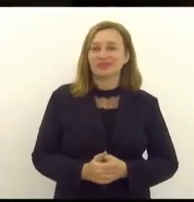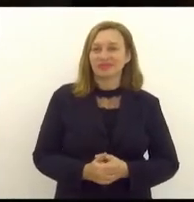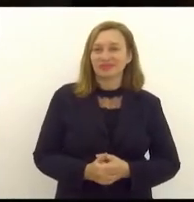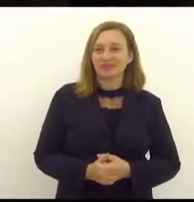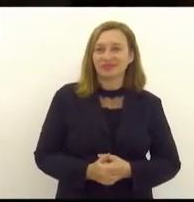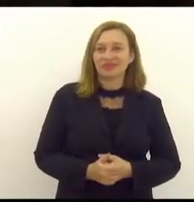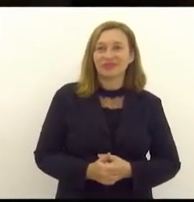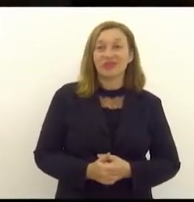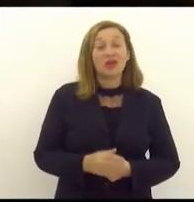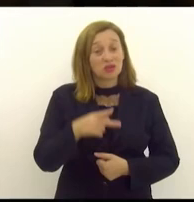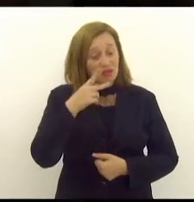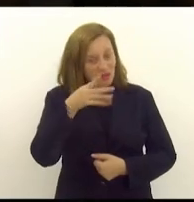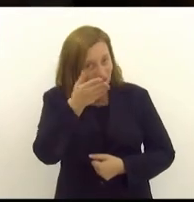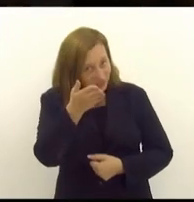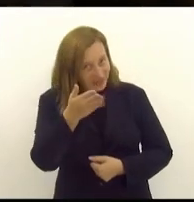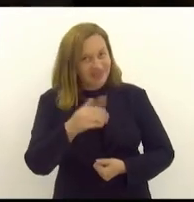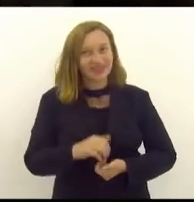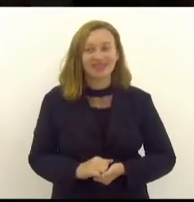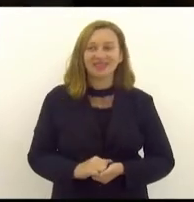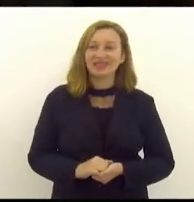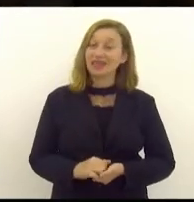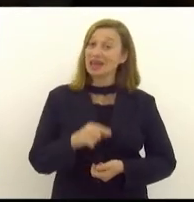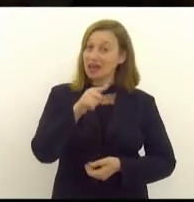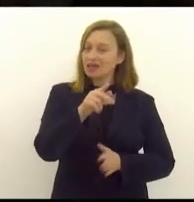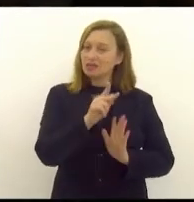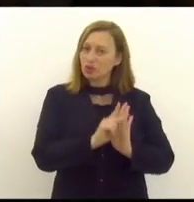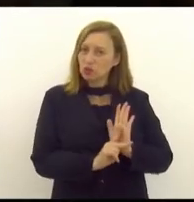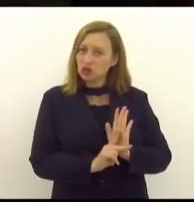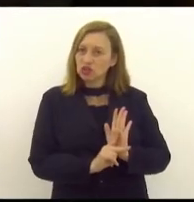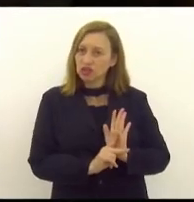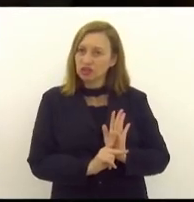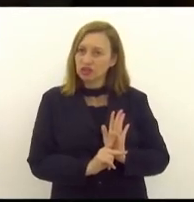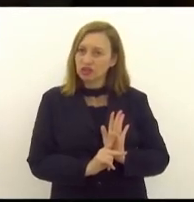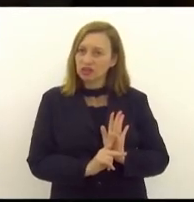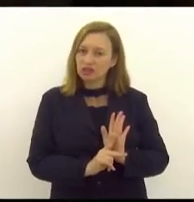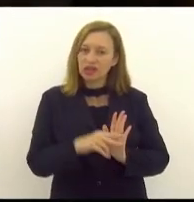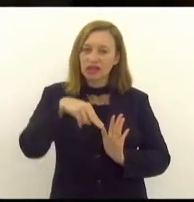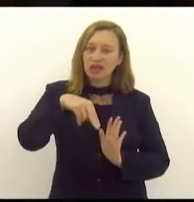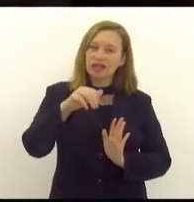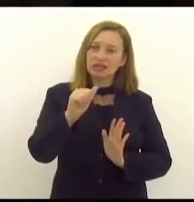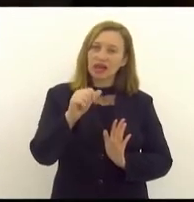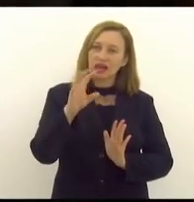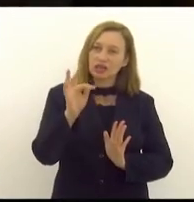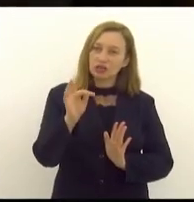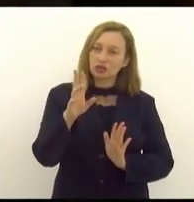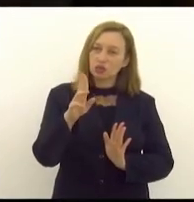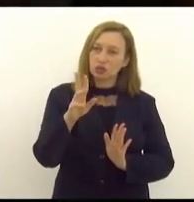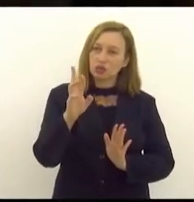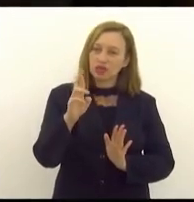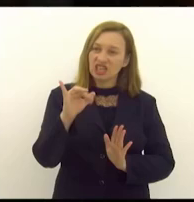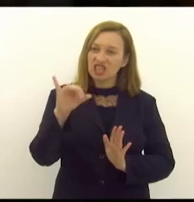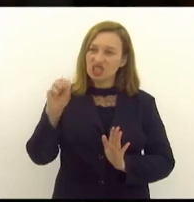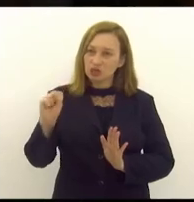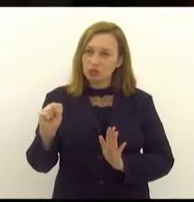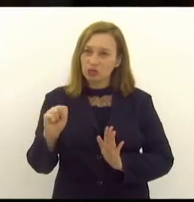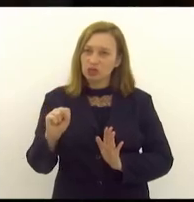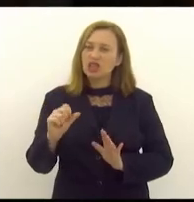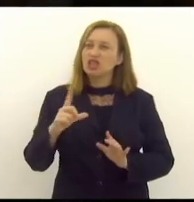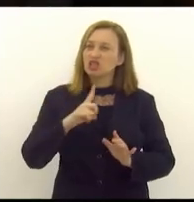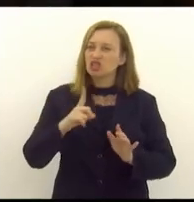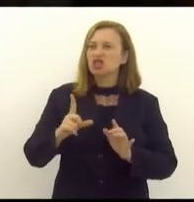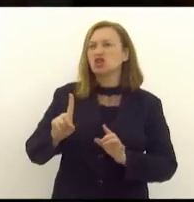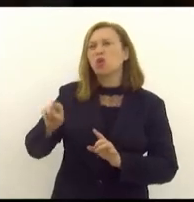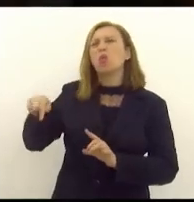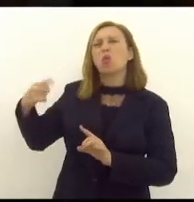Opa tô falando contigo esse projeto do naturismo tinha uma versão anterior que